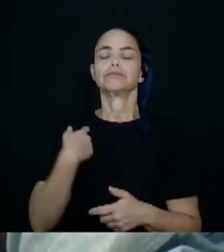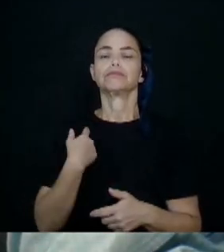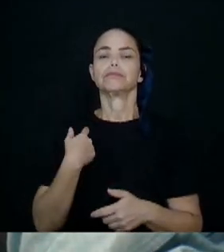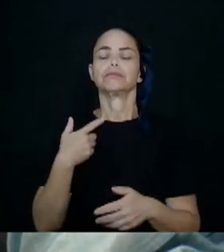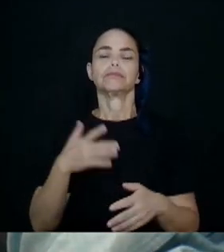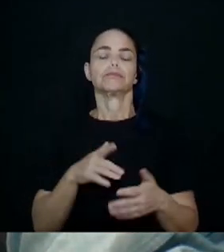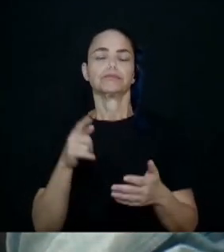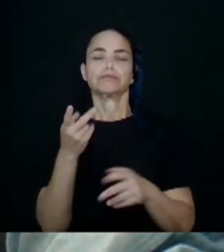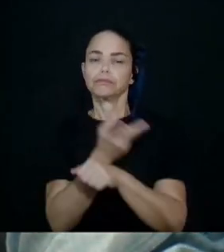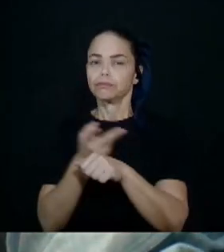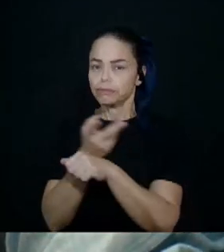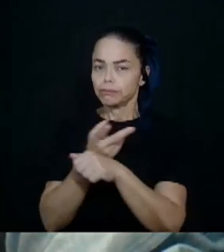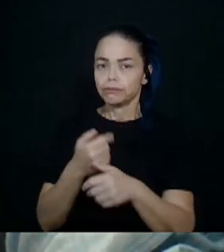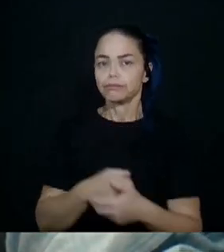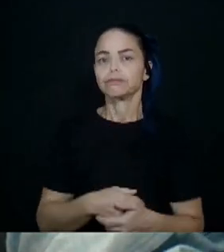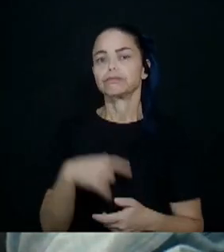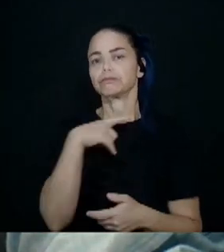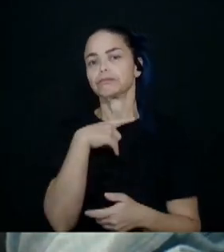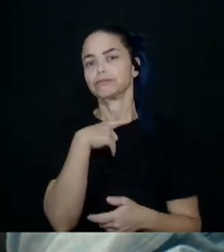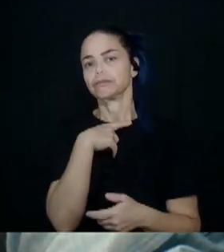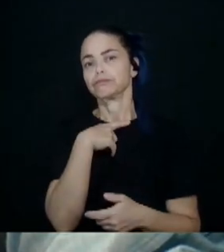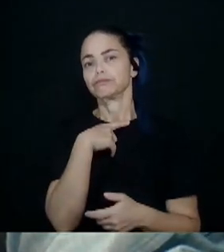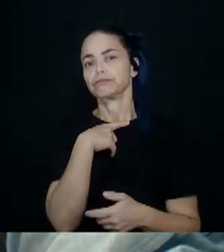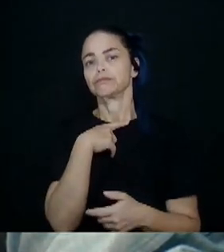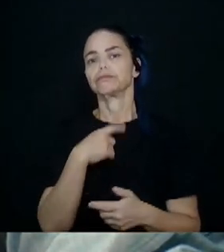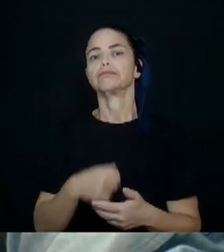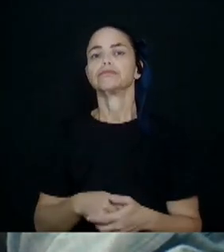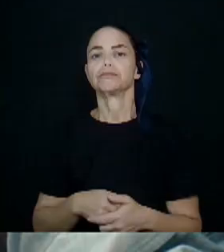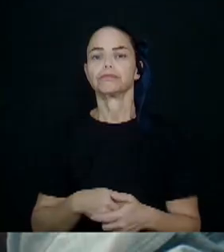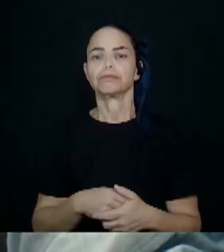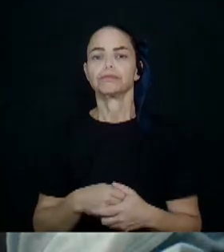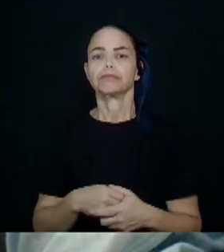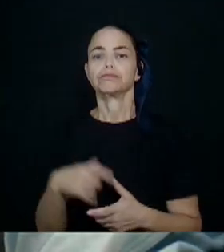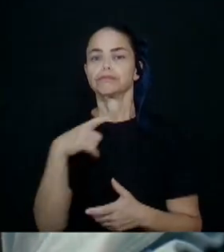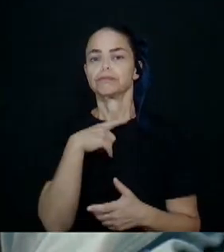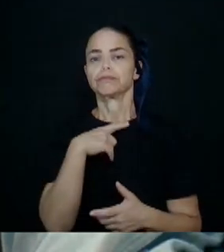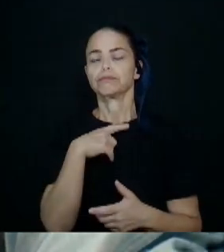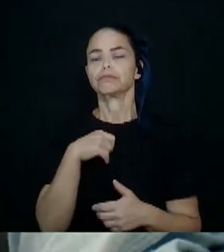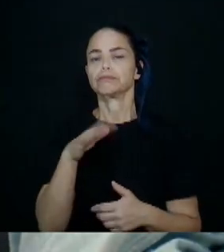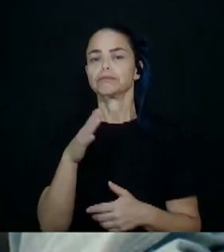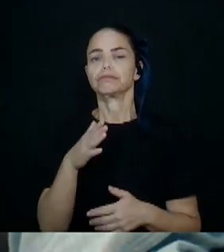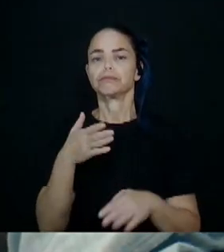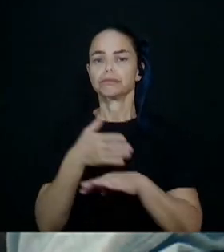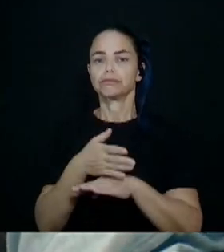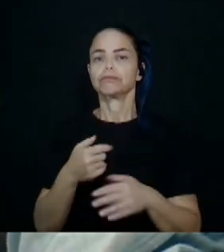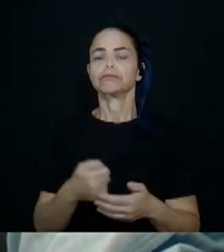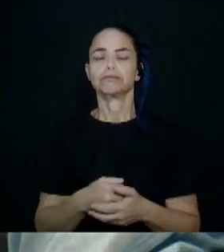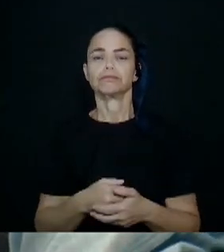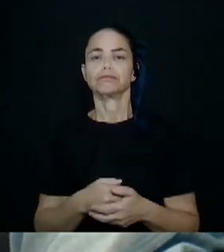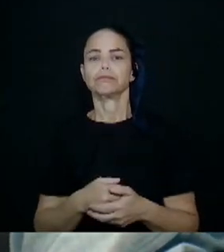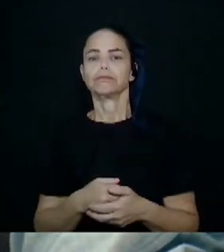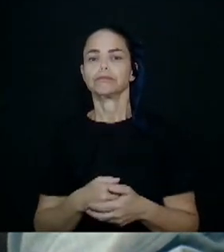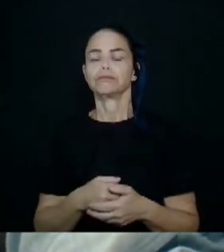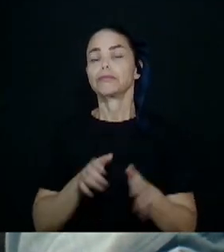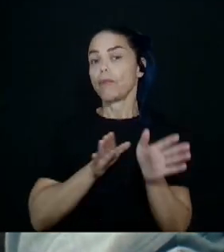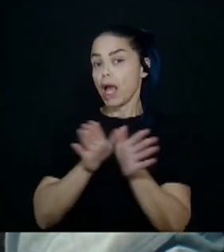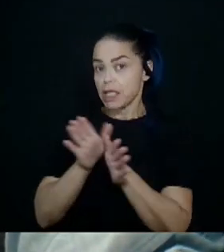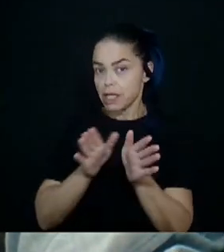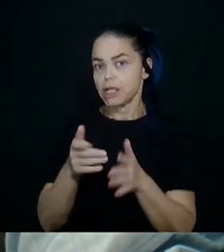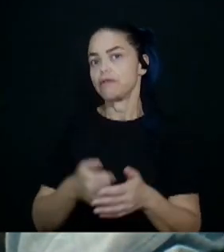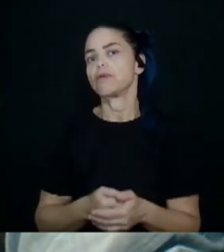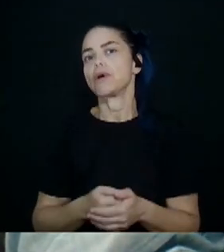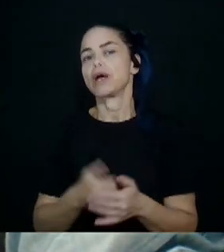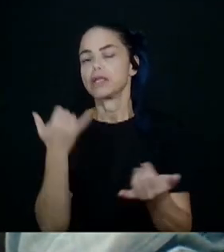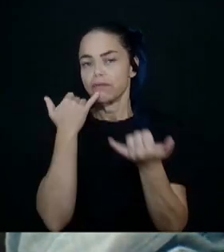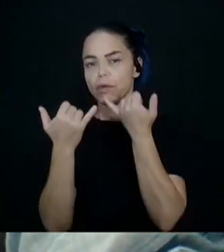né? Nós temos aí a geração que tem mais acesso, né? Então, isso tende, sim,